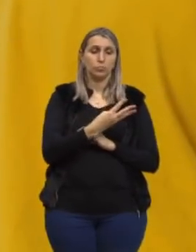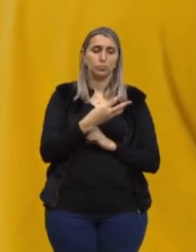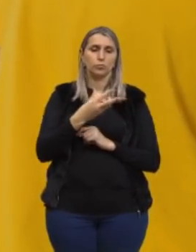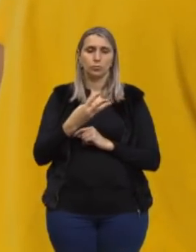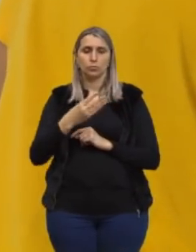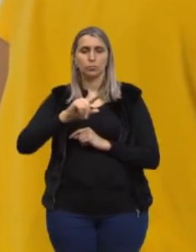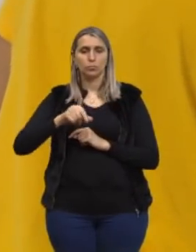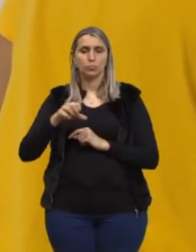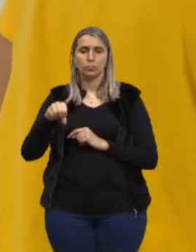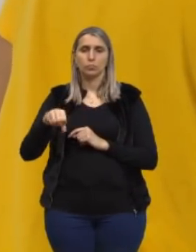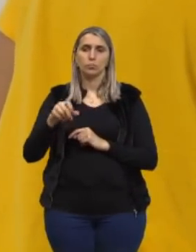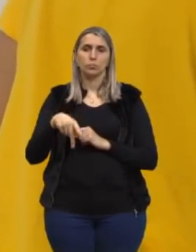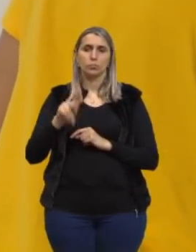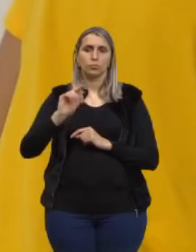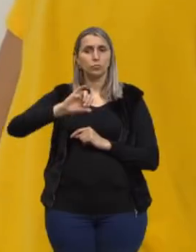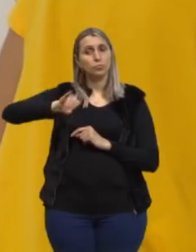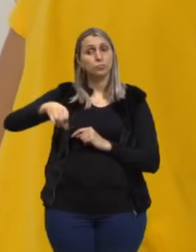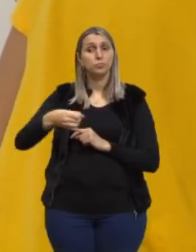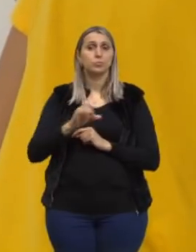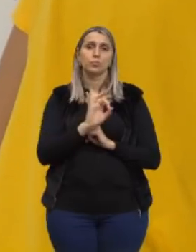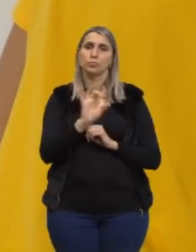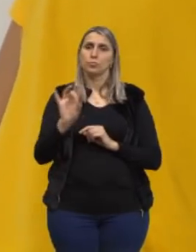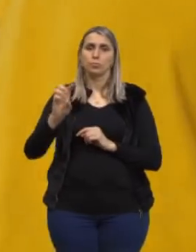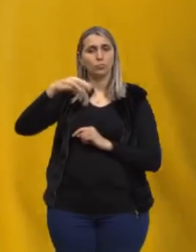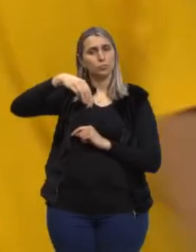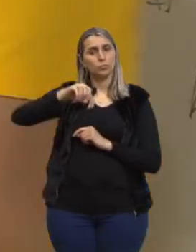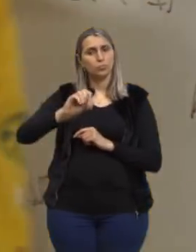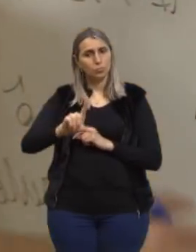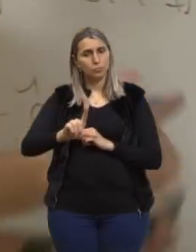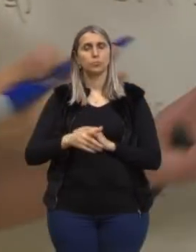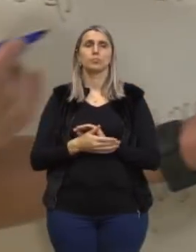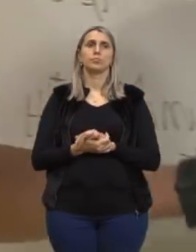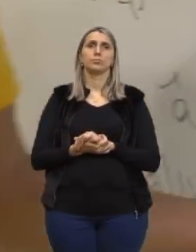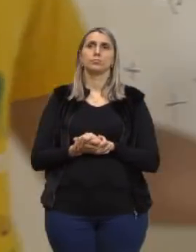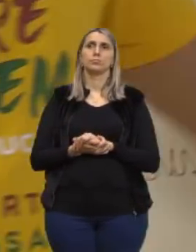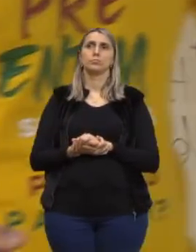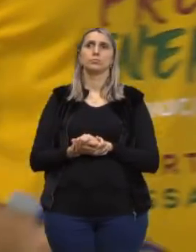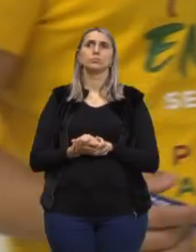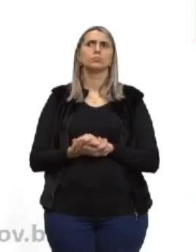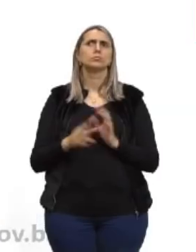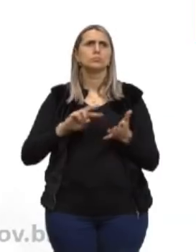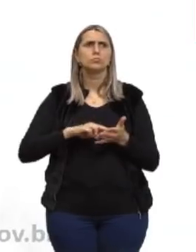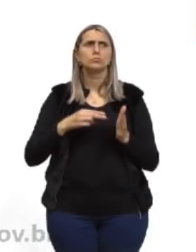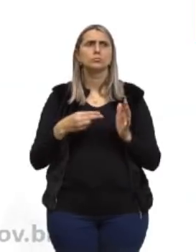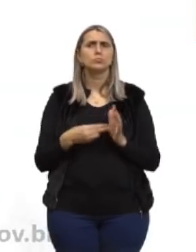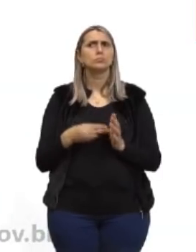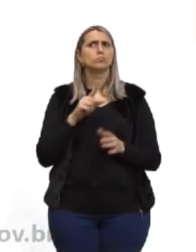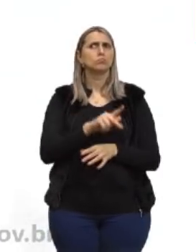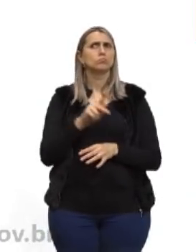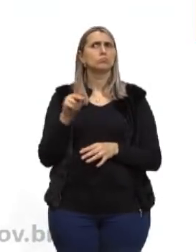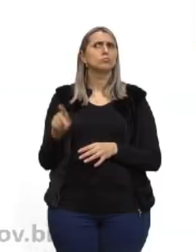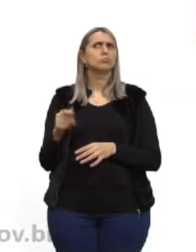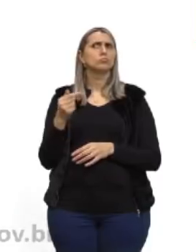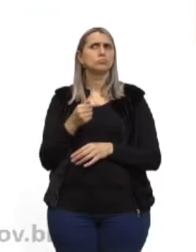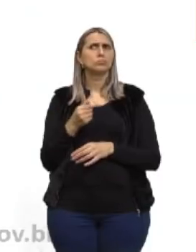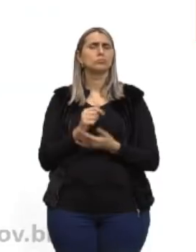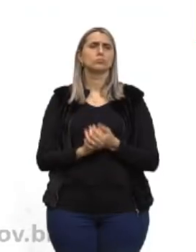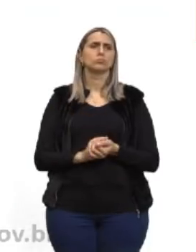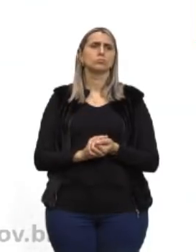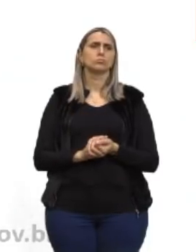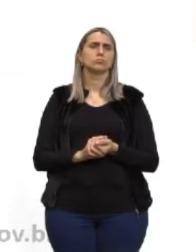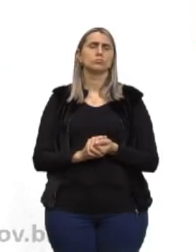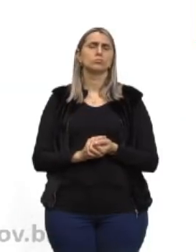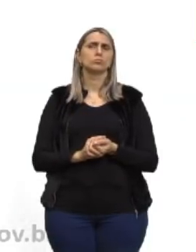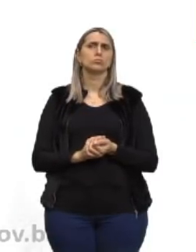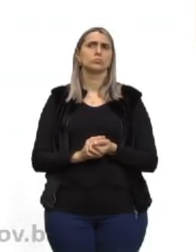43,9 quilojoules por mol o que quer dizer isso aqui professor agora é só neste caso